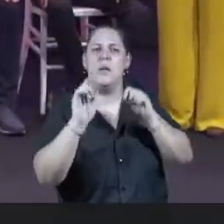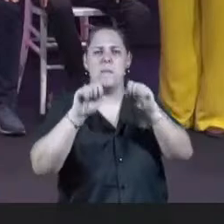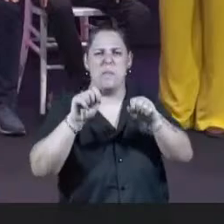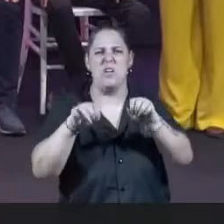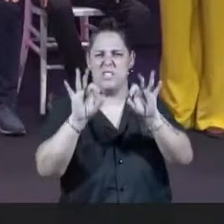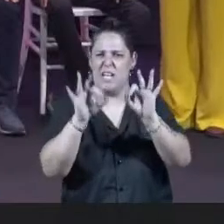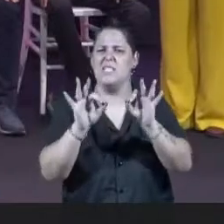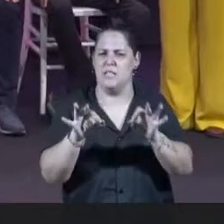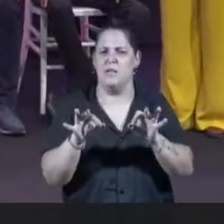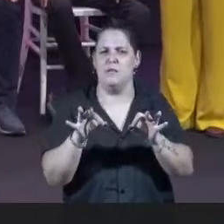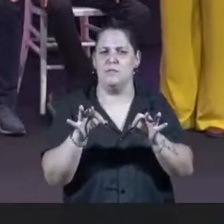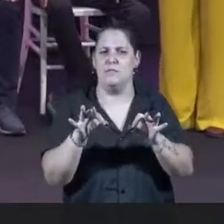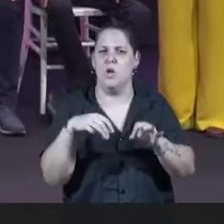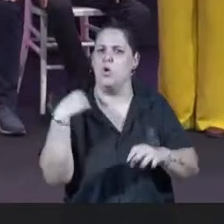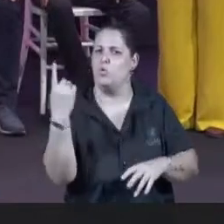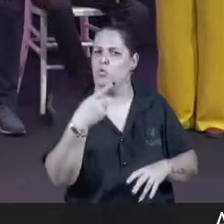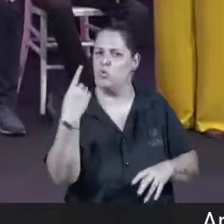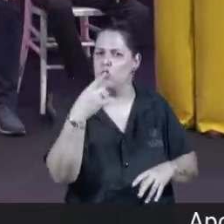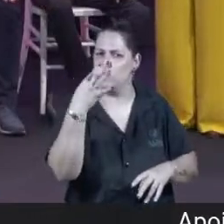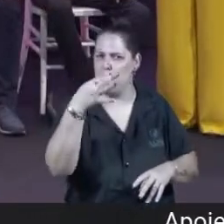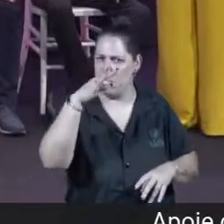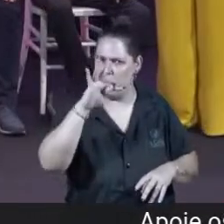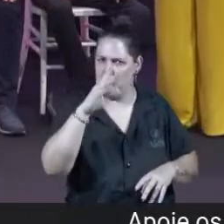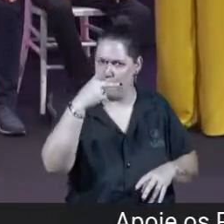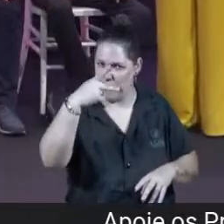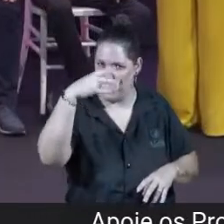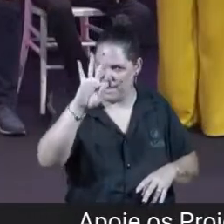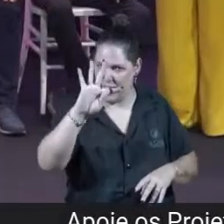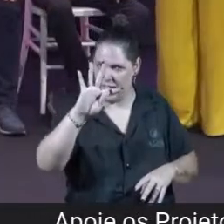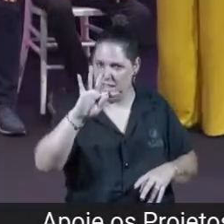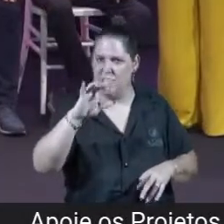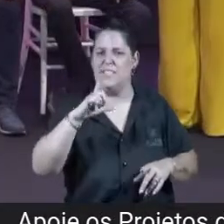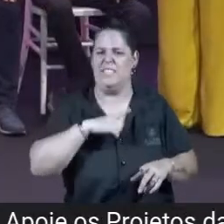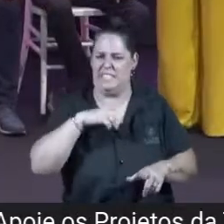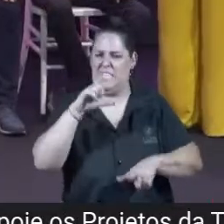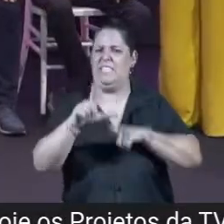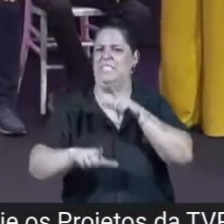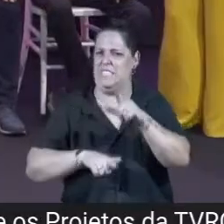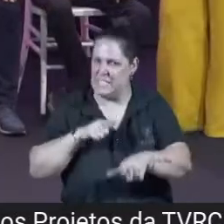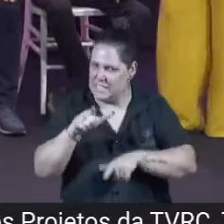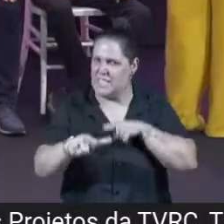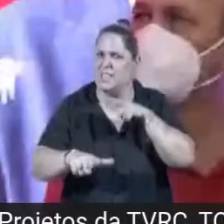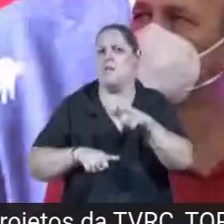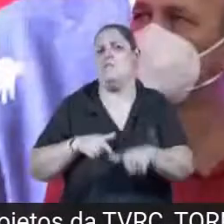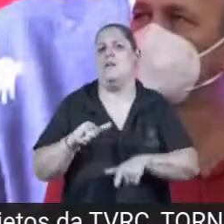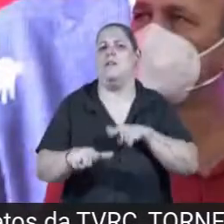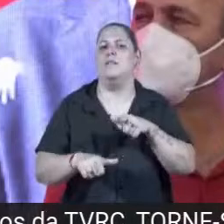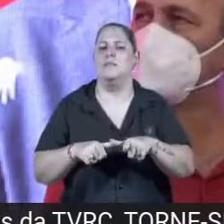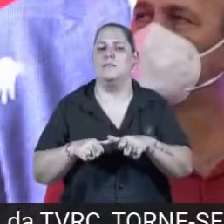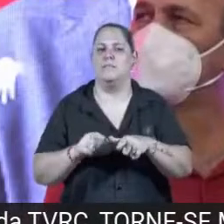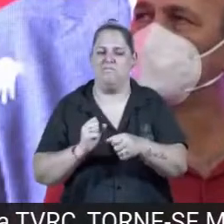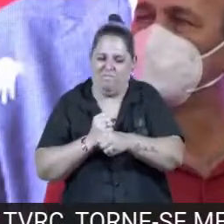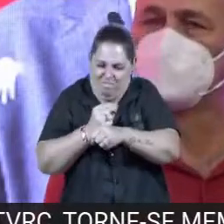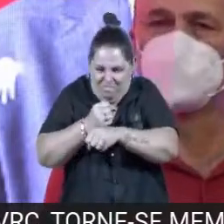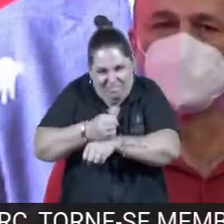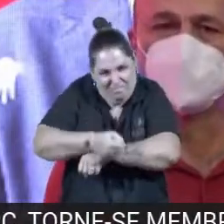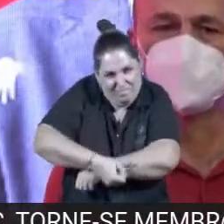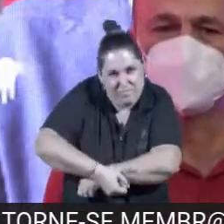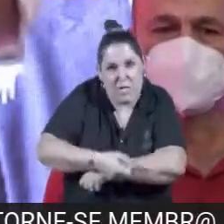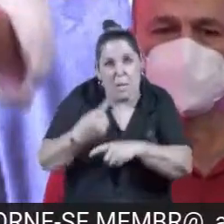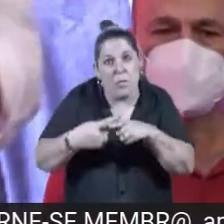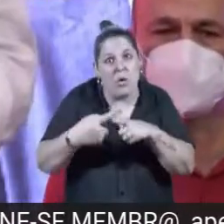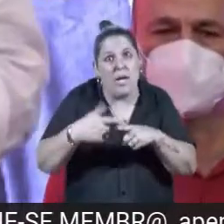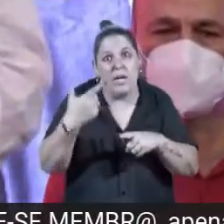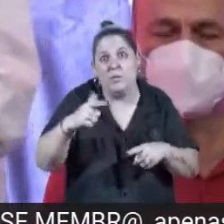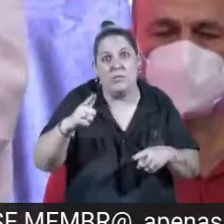pode estar certo o seguinte: o nosso partido dá trabalho, porque o nosso partido não tem dono, tem uma